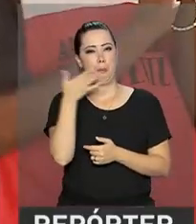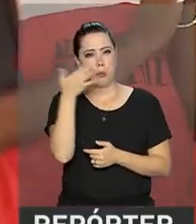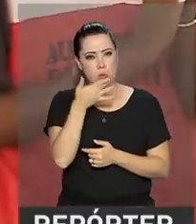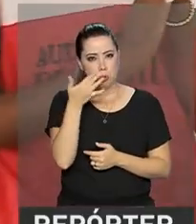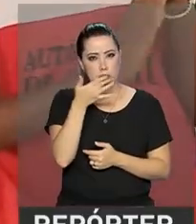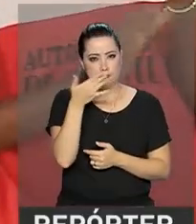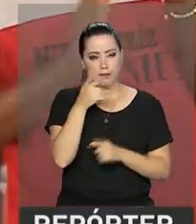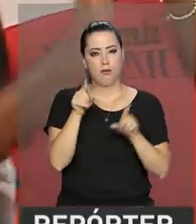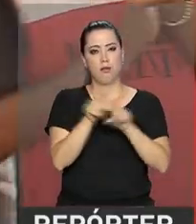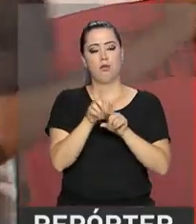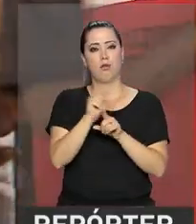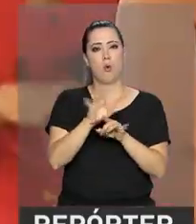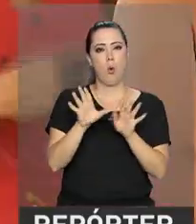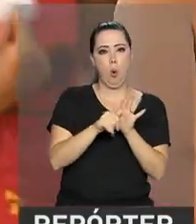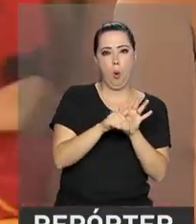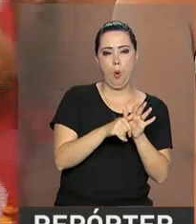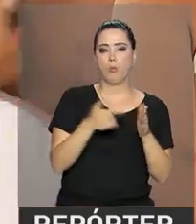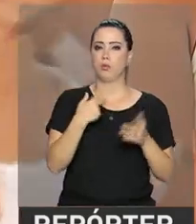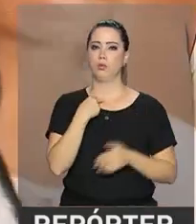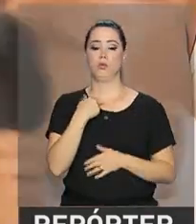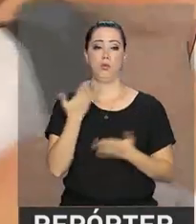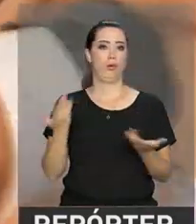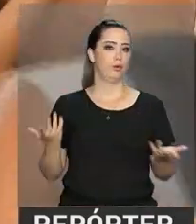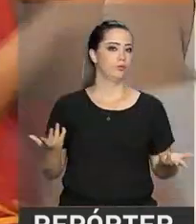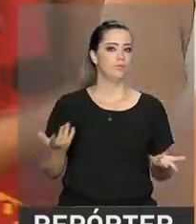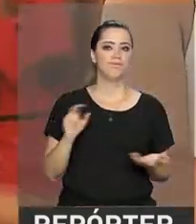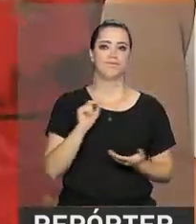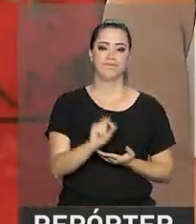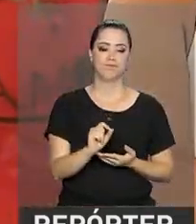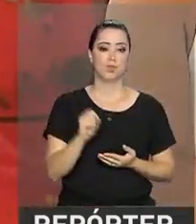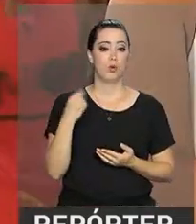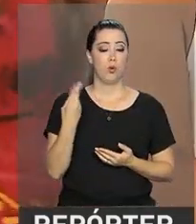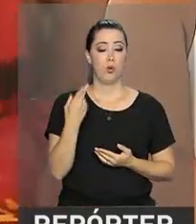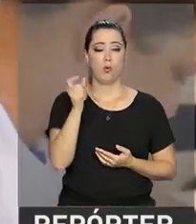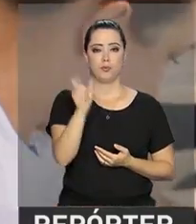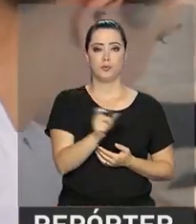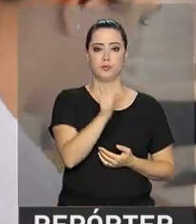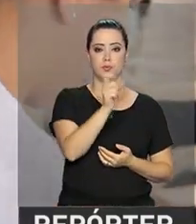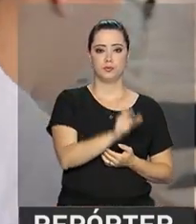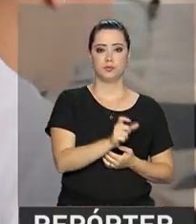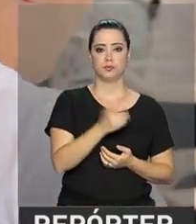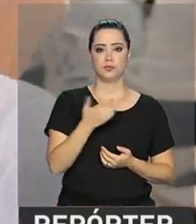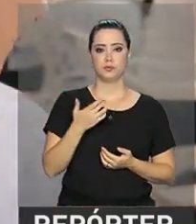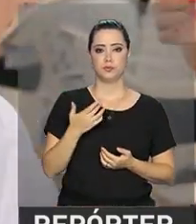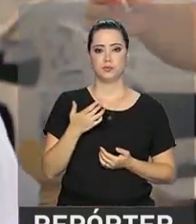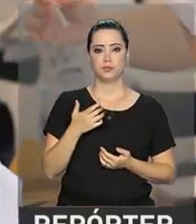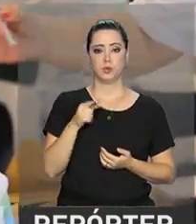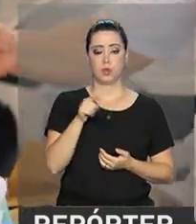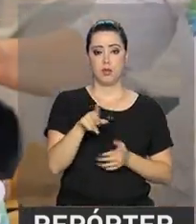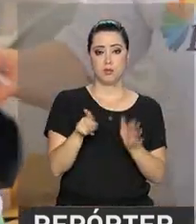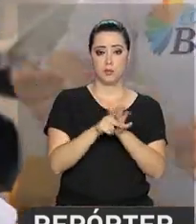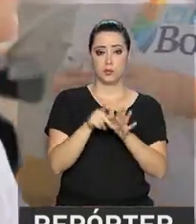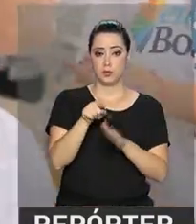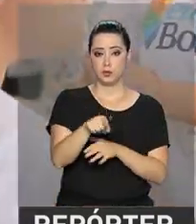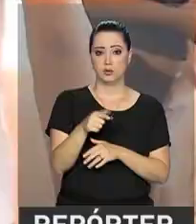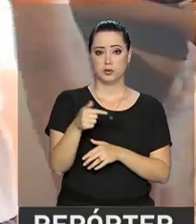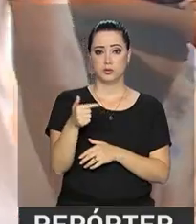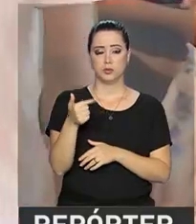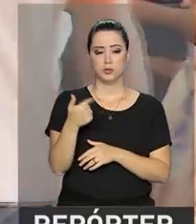ilícito, de todas as ordens, furto, roubo, ou que eles não, eles mesmos não